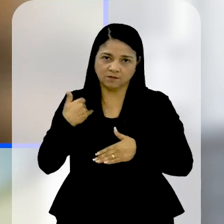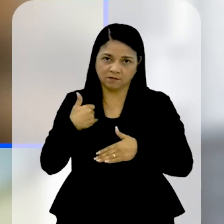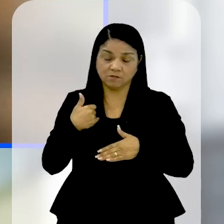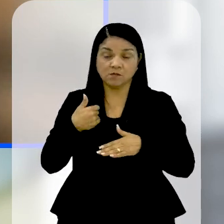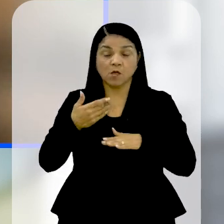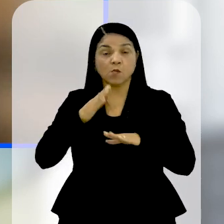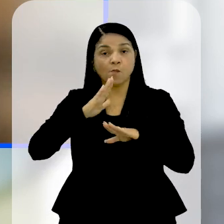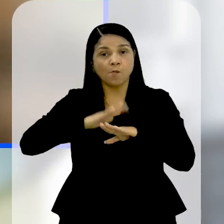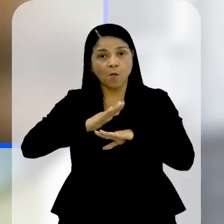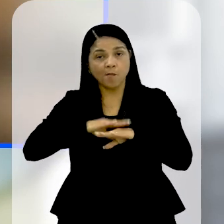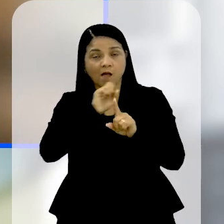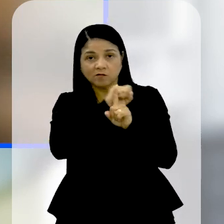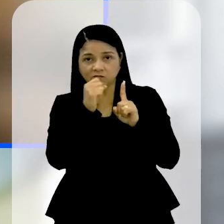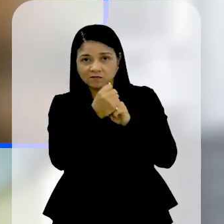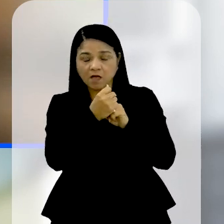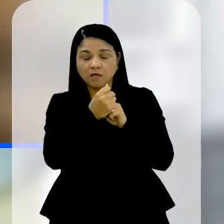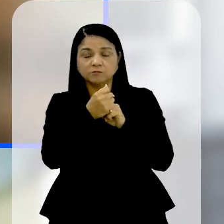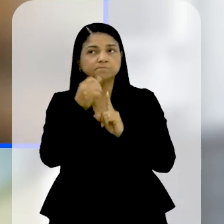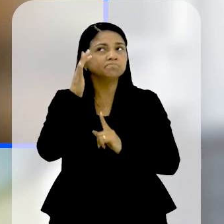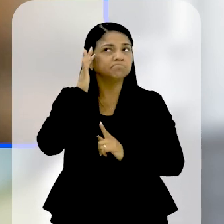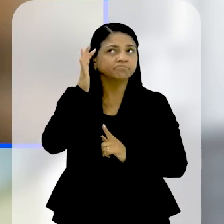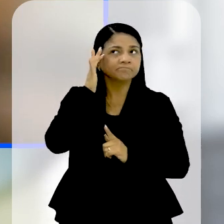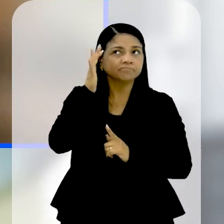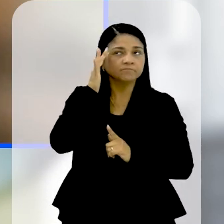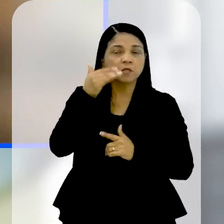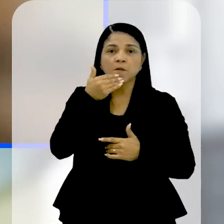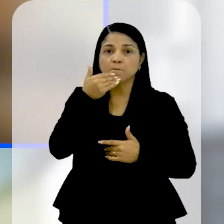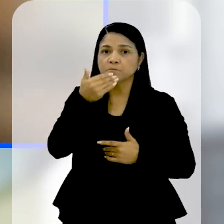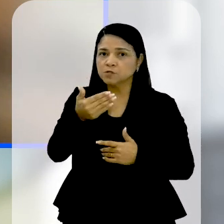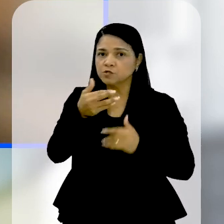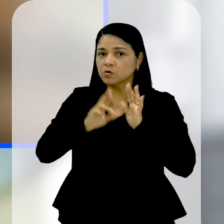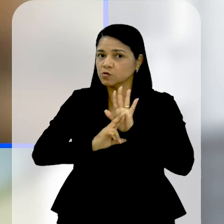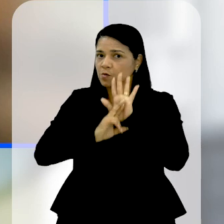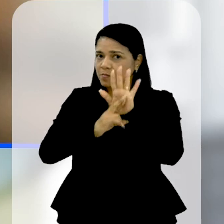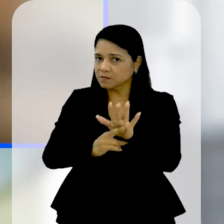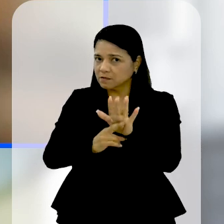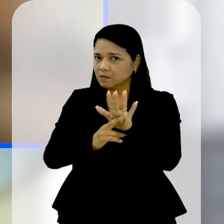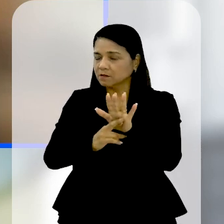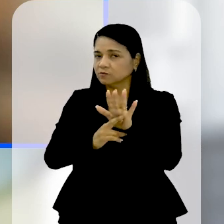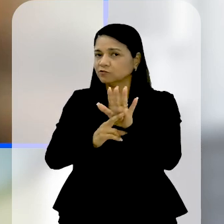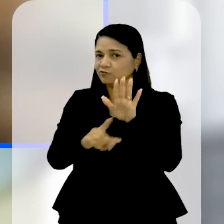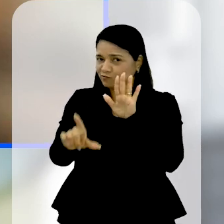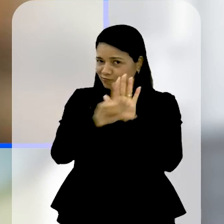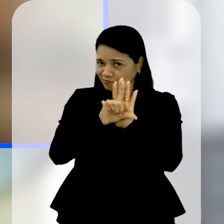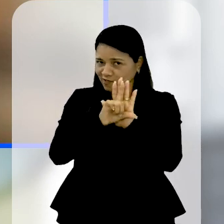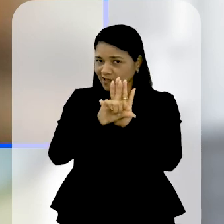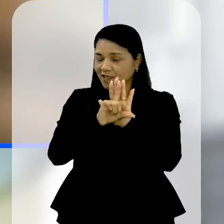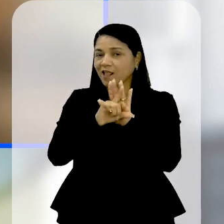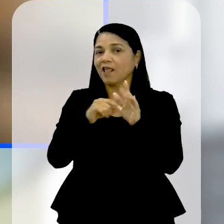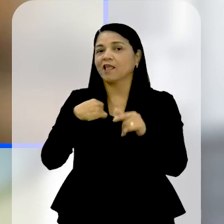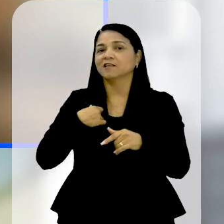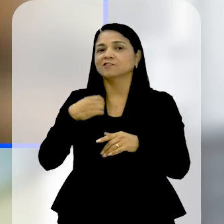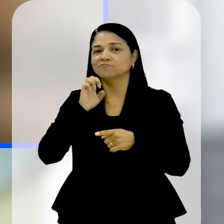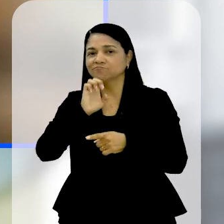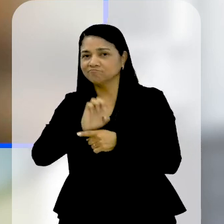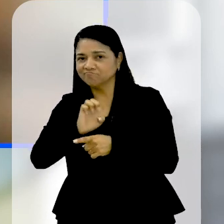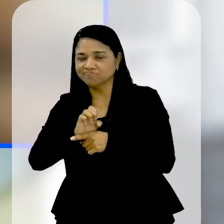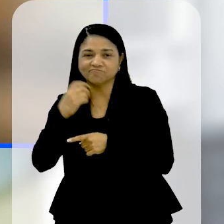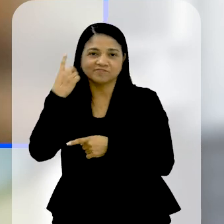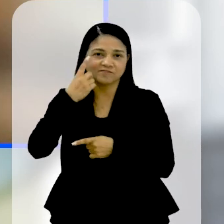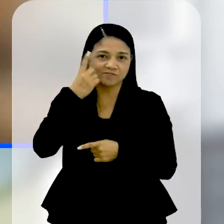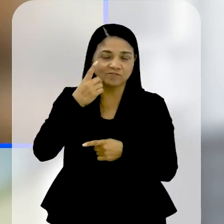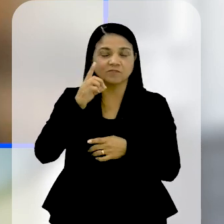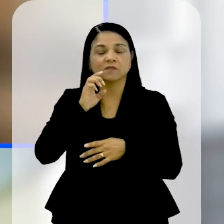momento da nossa sociedade parar e refletir e pedir aos nossos representantes legais, quer seja